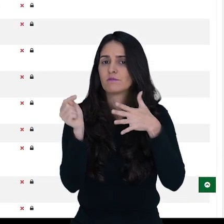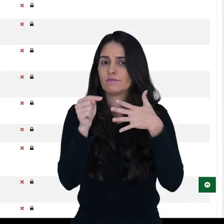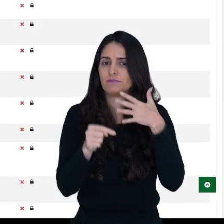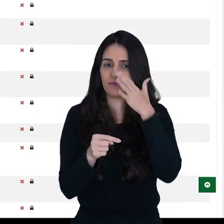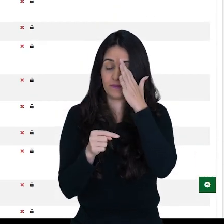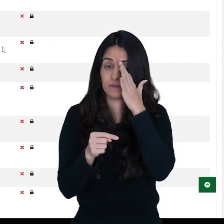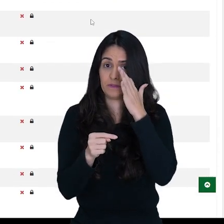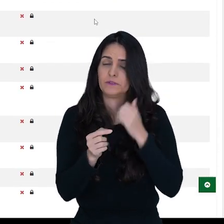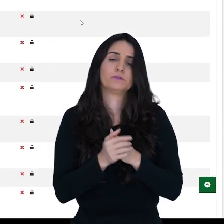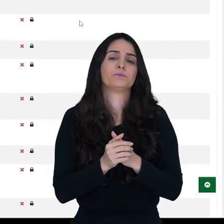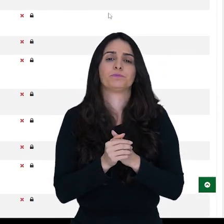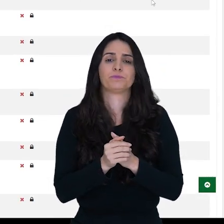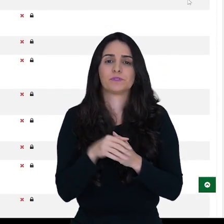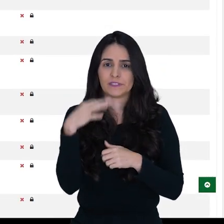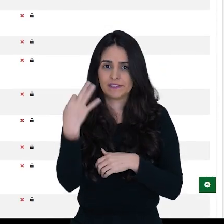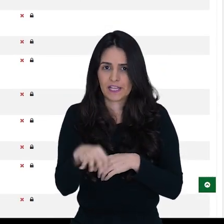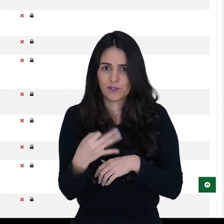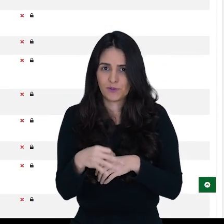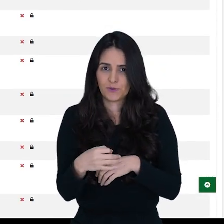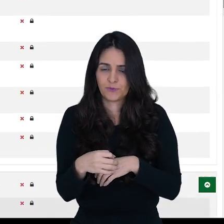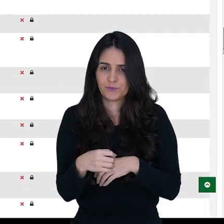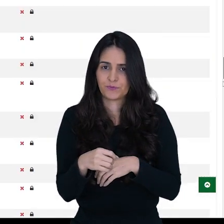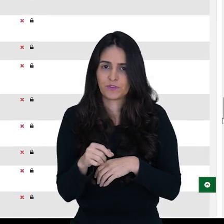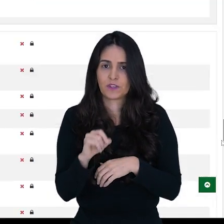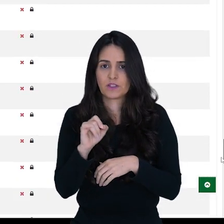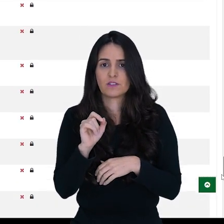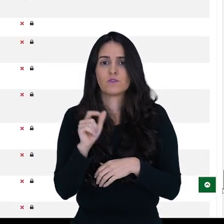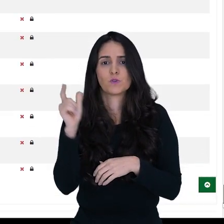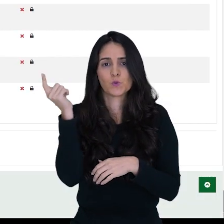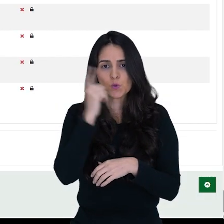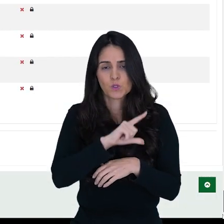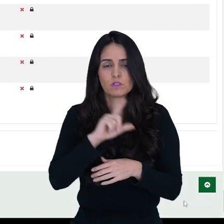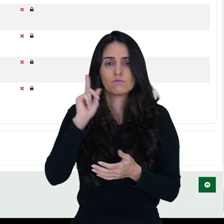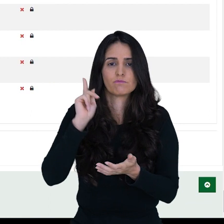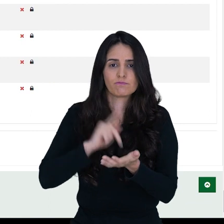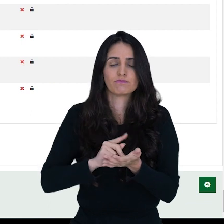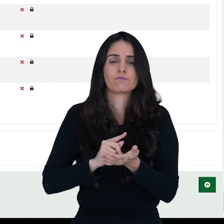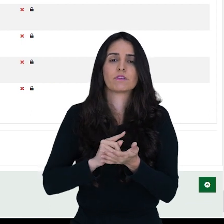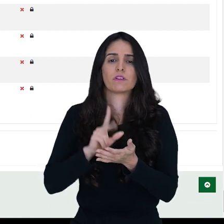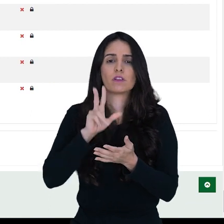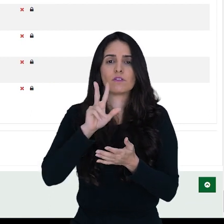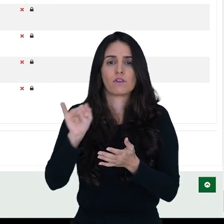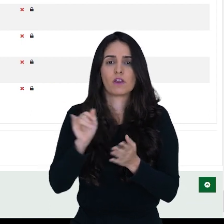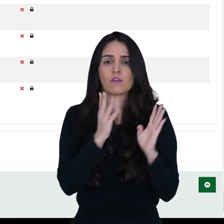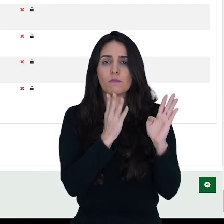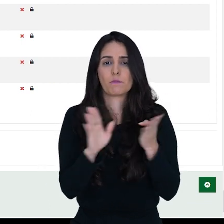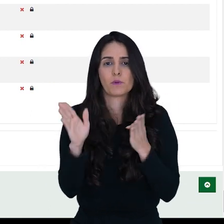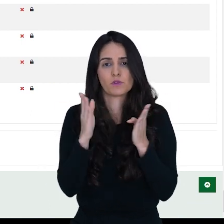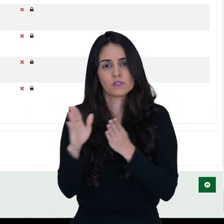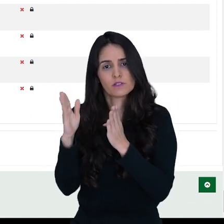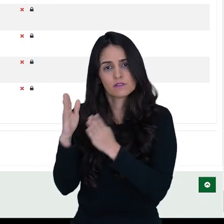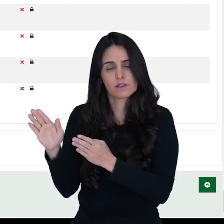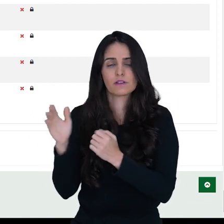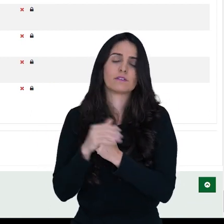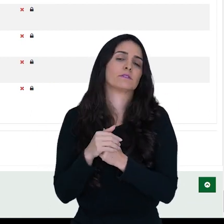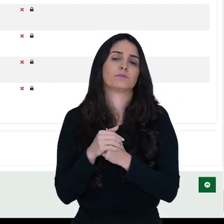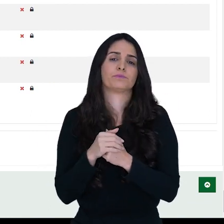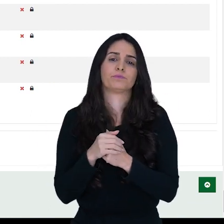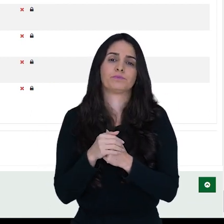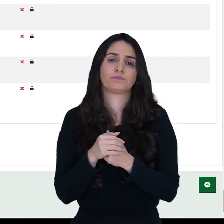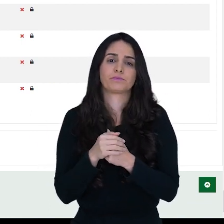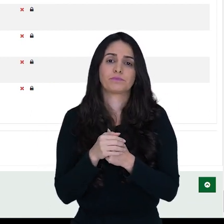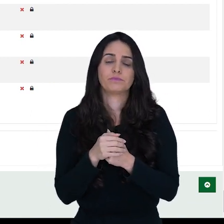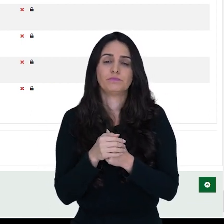incluindo no backup Tá certo então nós vamos rolar lá para baixo e uma vez que você executar o backup ele também vai